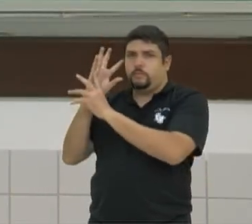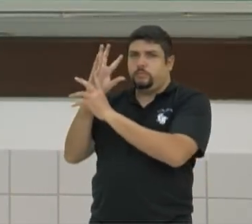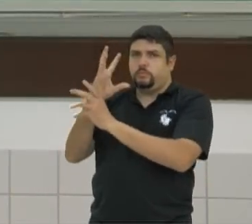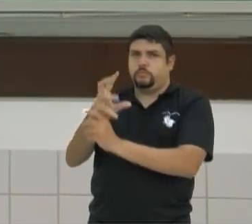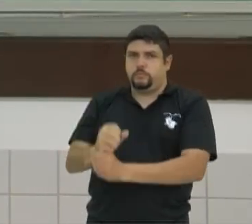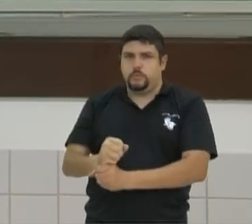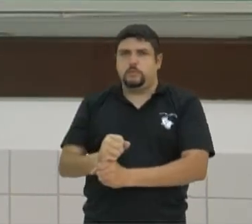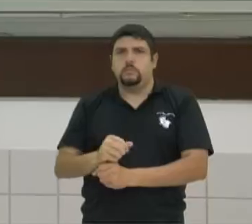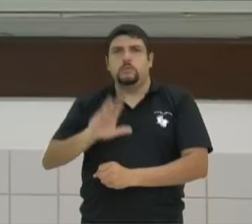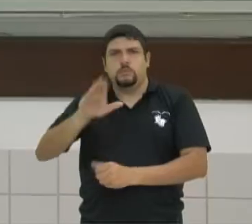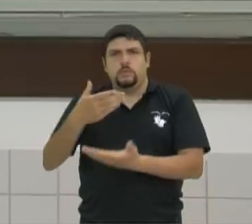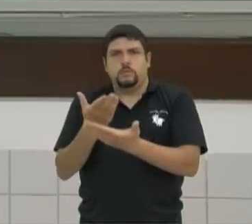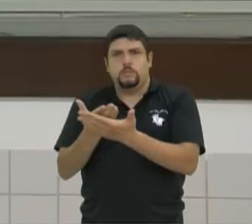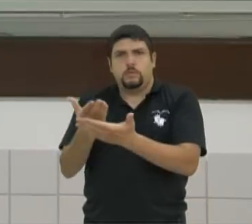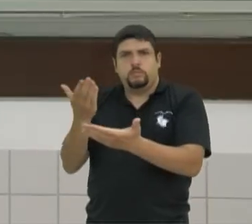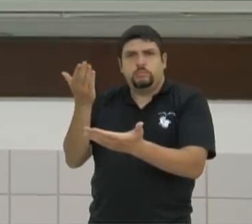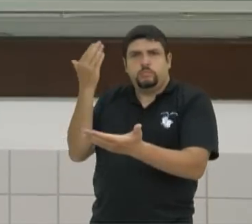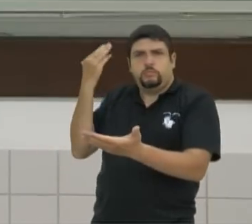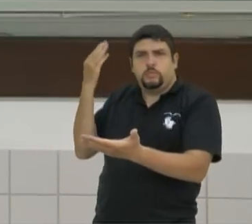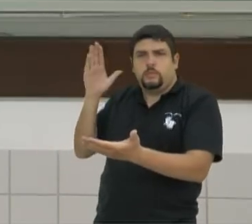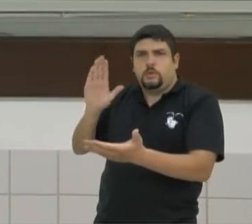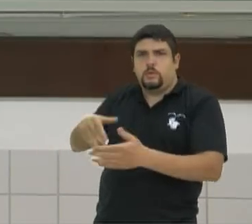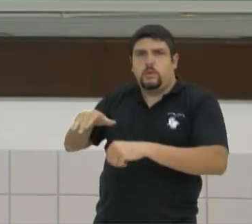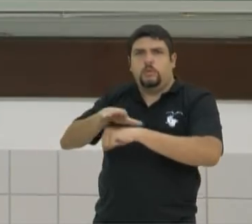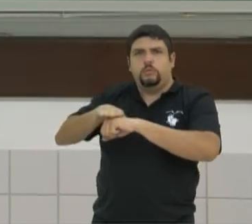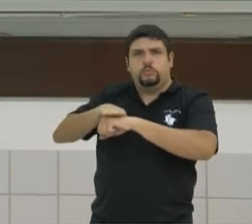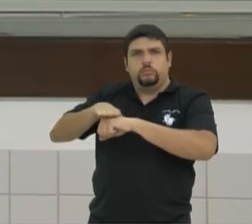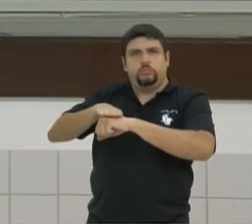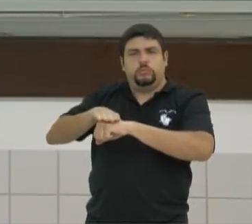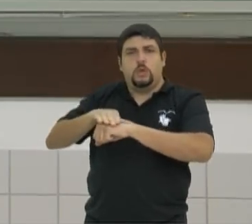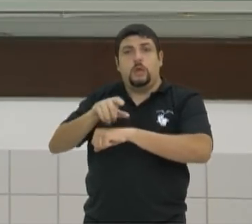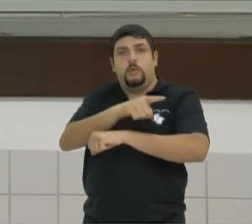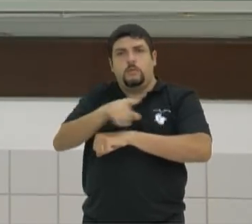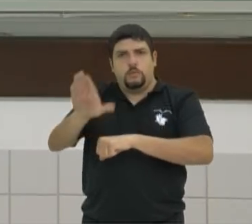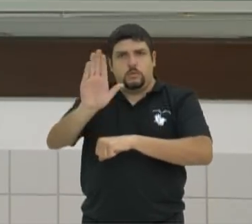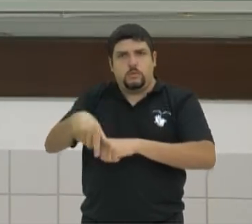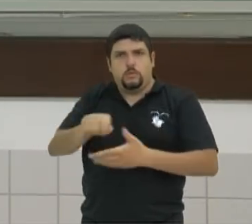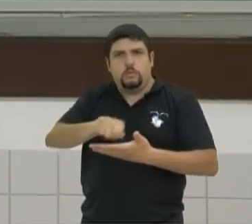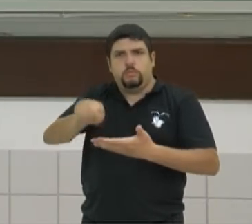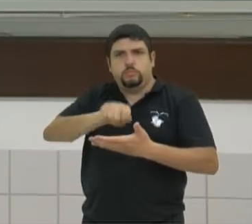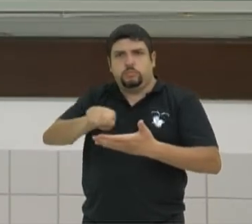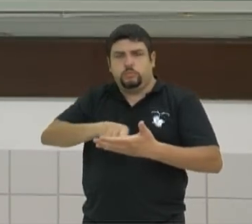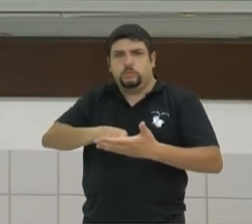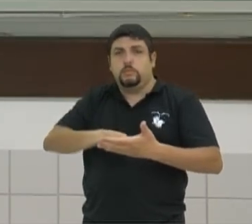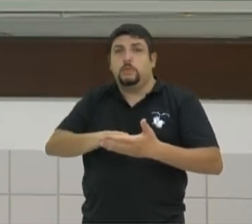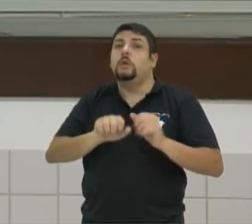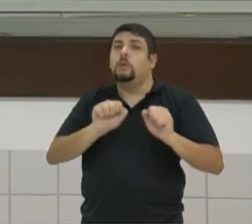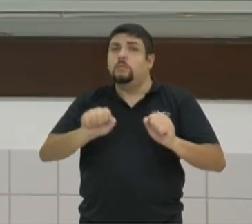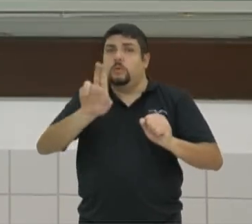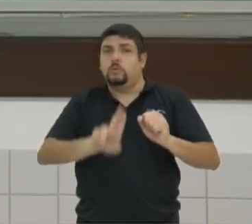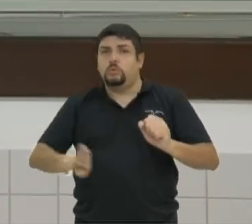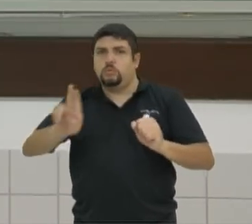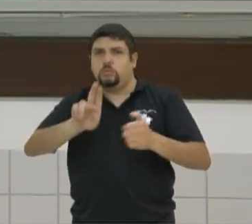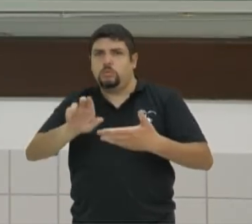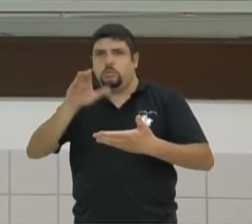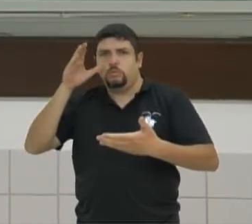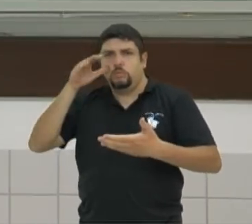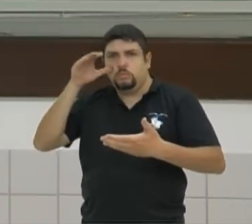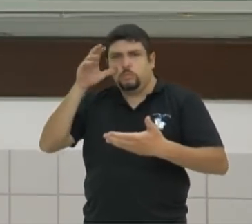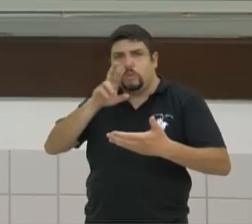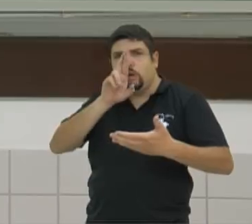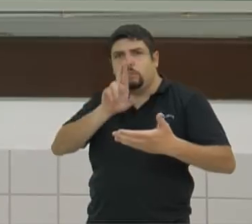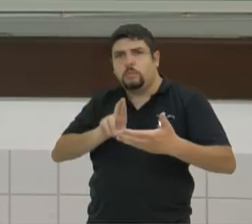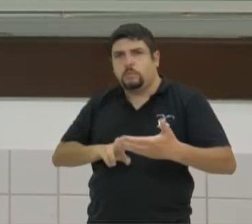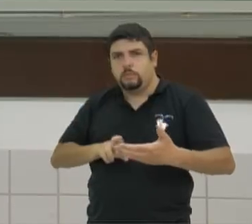teorias nós já discutimos nas aulas anteriores. Então, tem aí tudo anotado no seu caderno, tá? Então, use essas anotações para responder as próximas perguntas